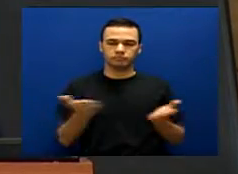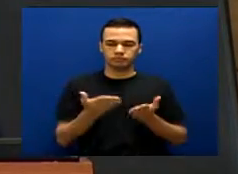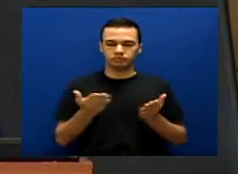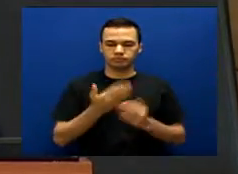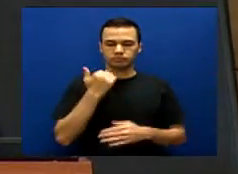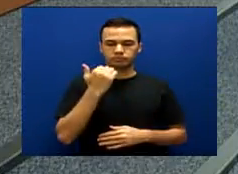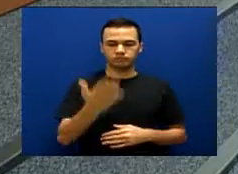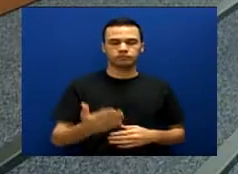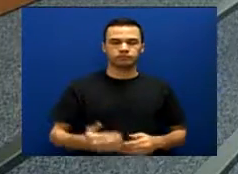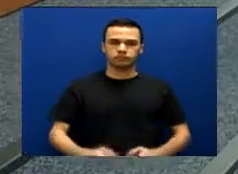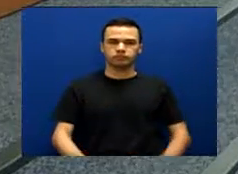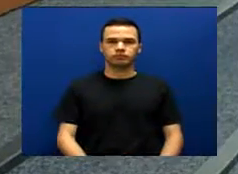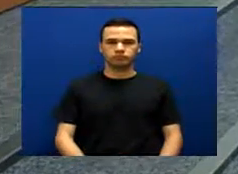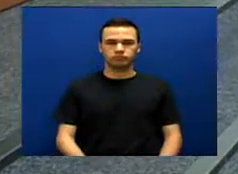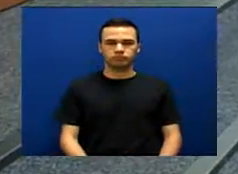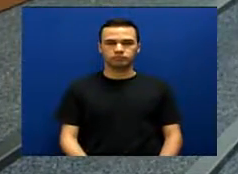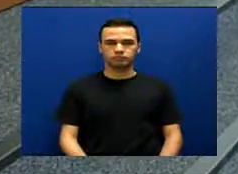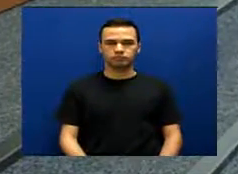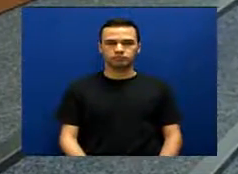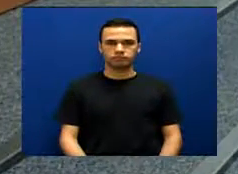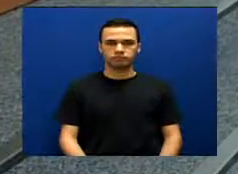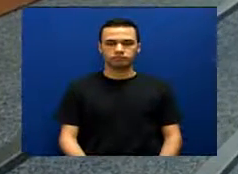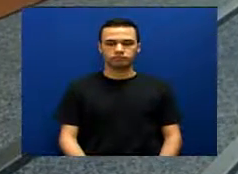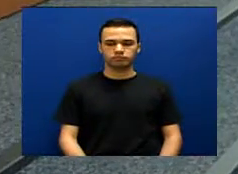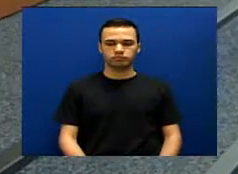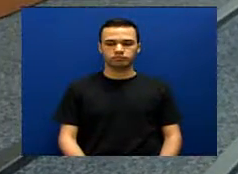senhor secretário.